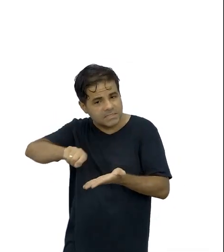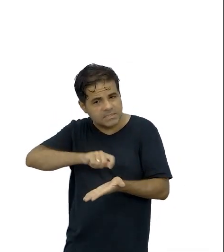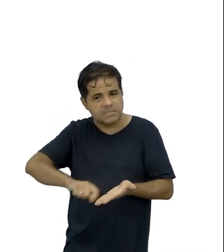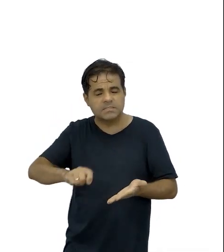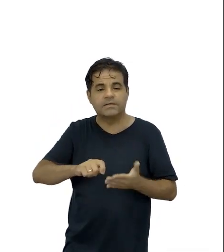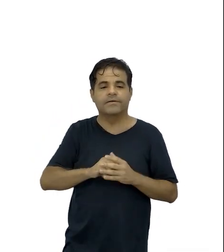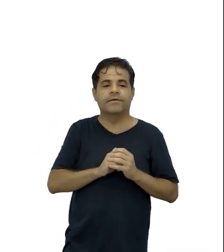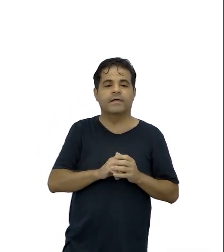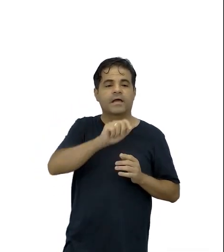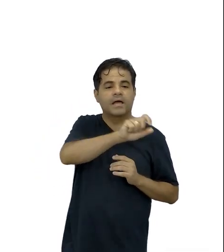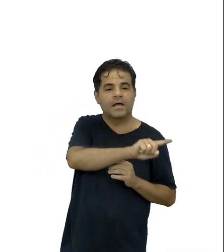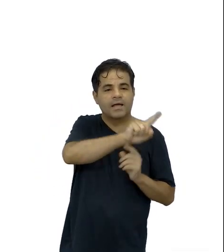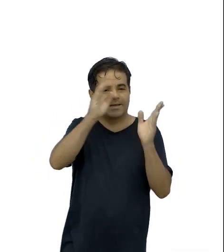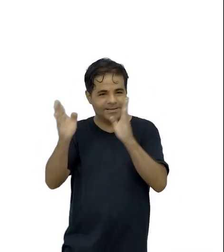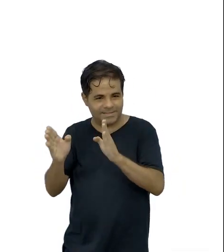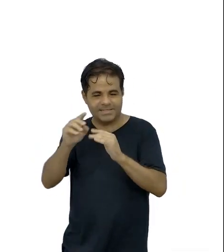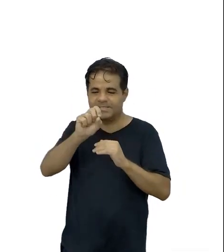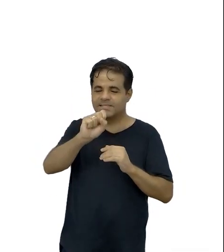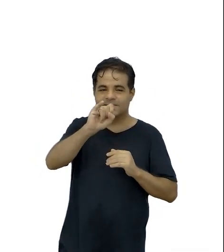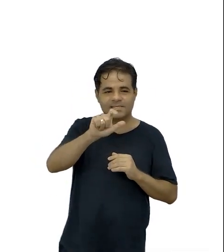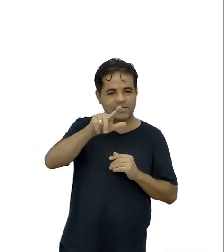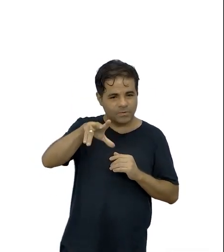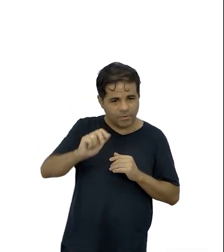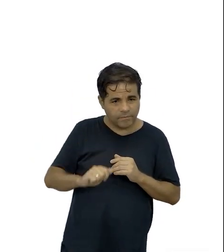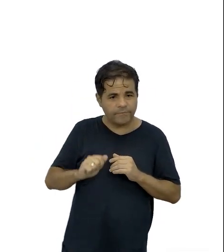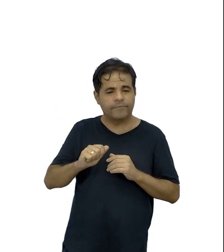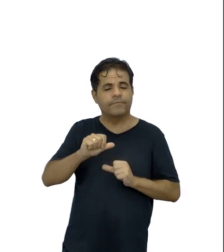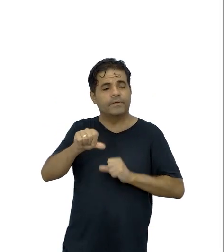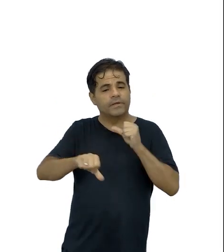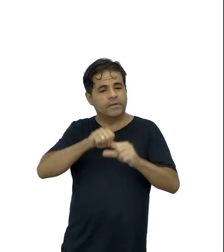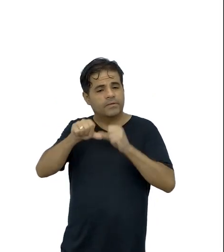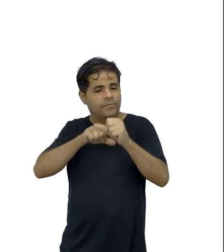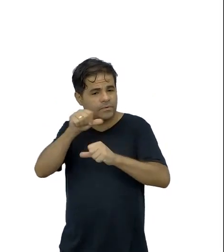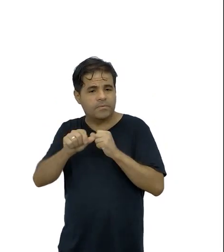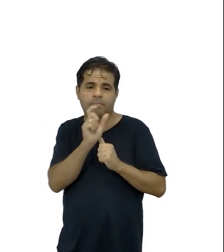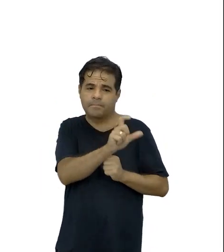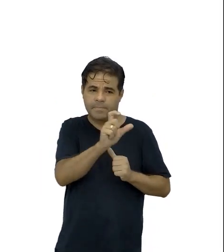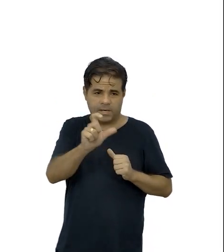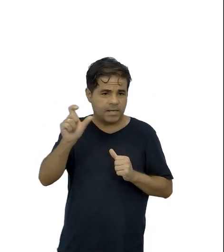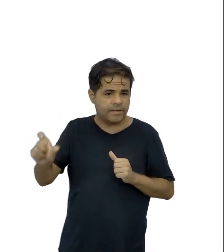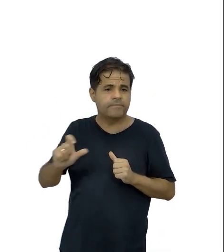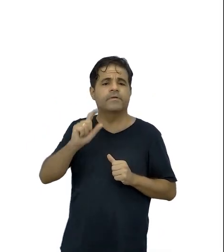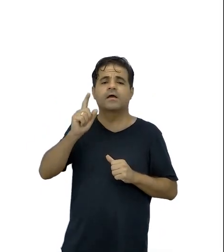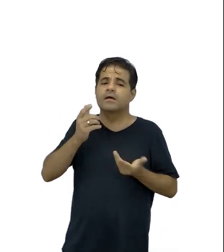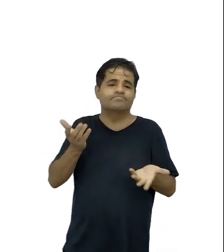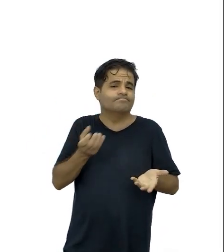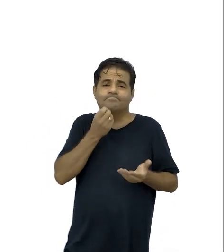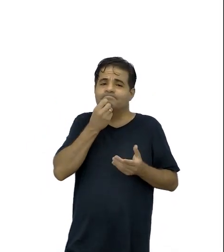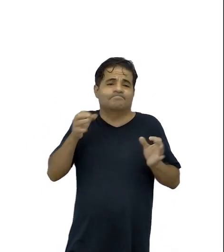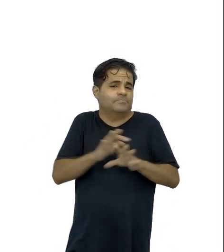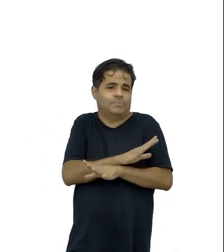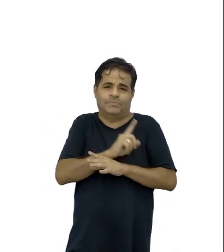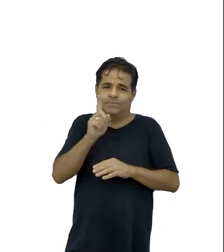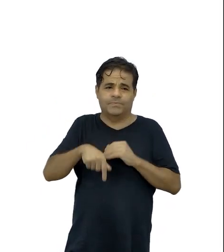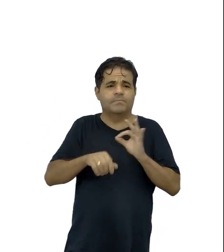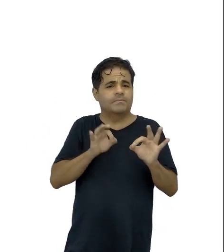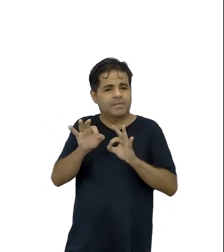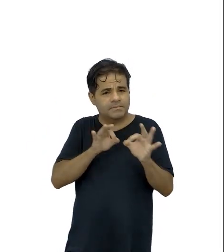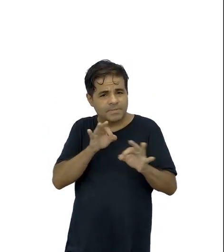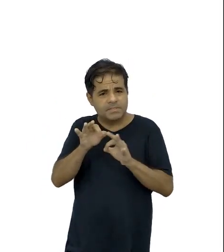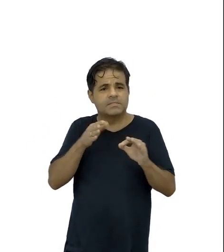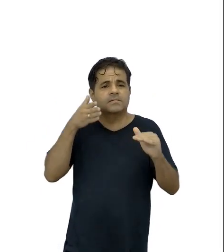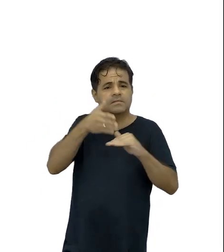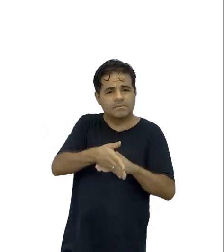Para Silva, então, apenas decodificar palavras é insuficiente para a participação